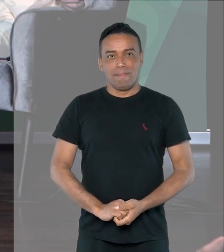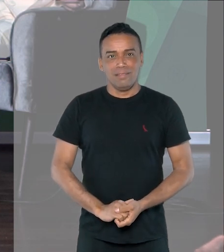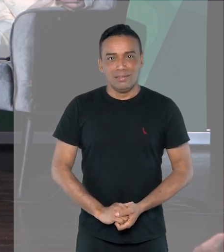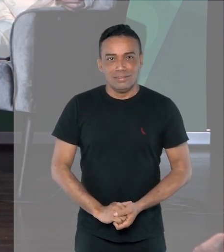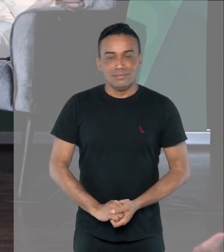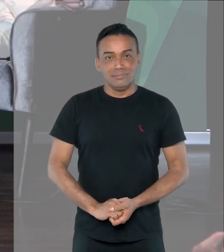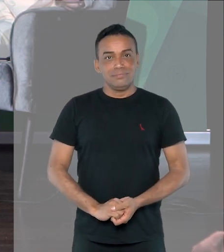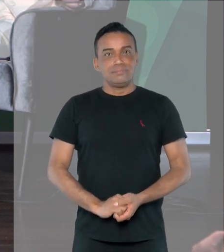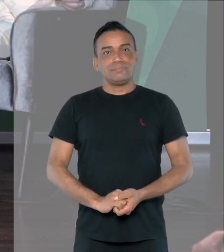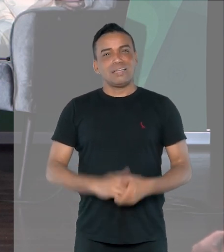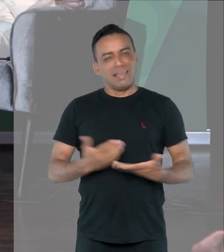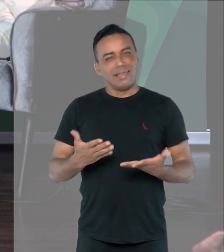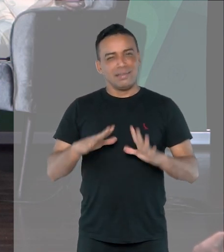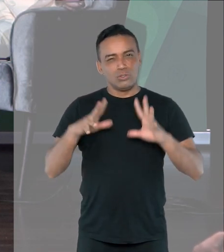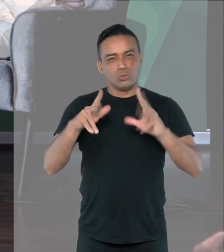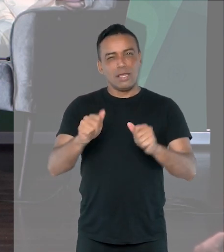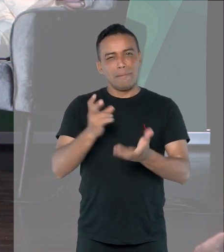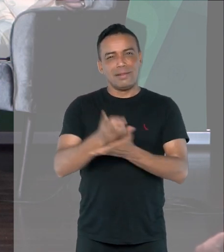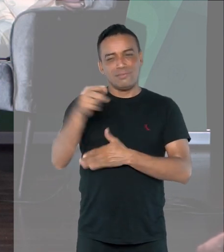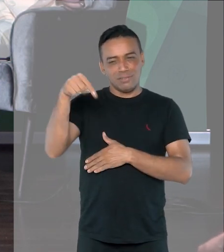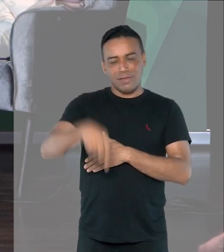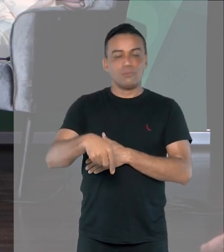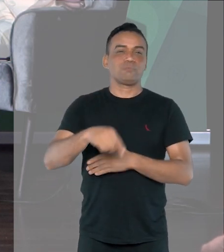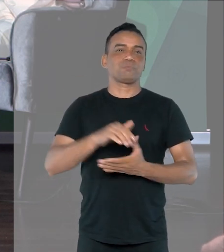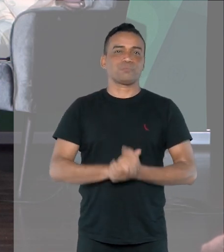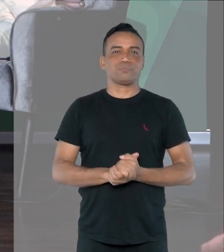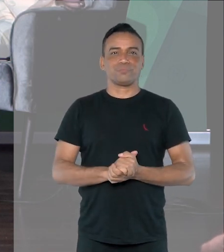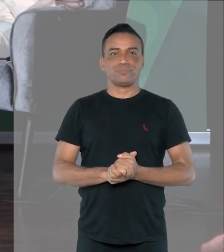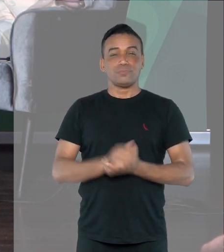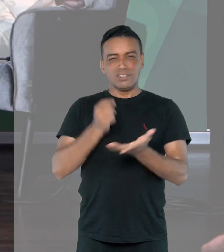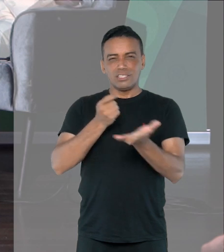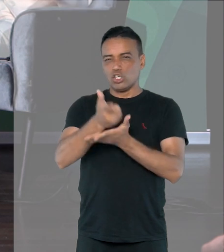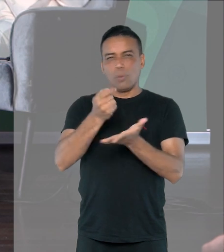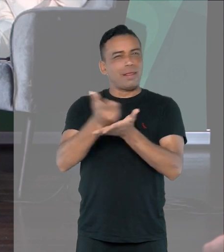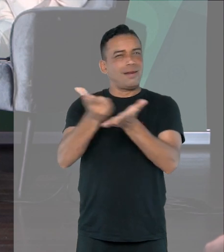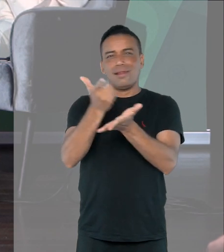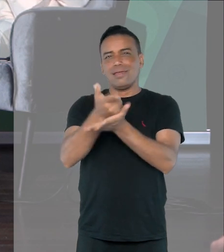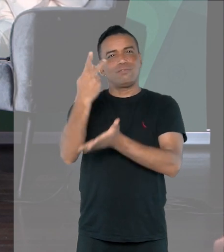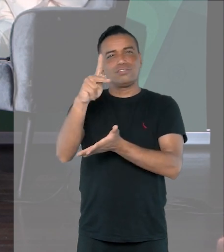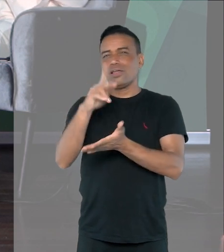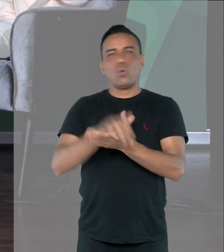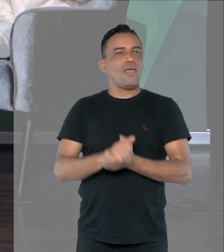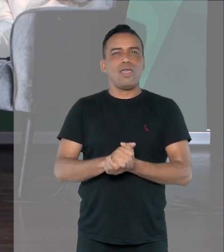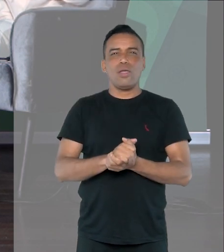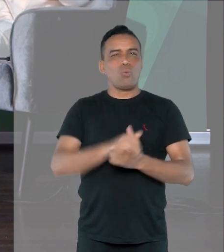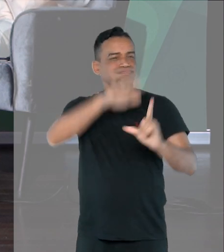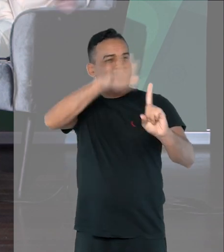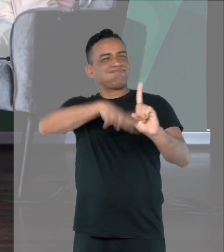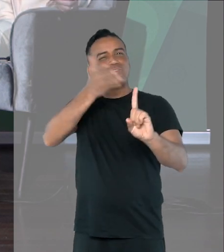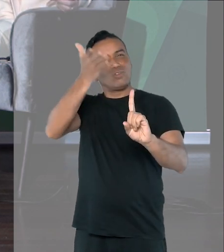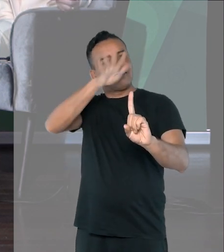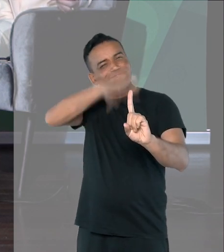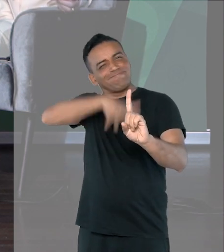Bom, a senhora não lembra de mim, mas todas as vezes que a senhora esteve aqui, eu já comprei seus livros, sou seu tiete. E